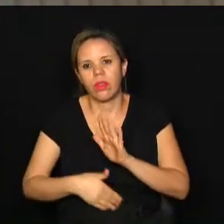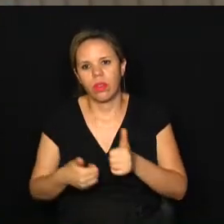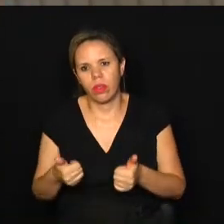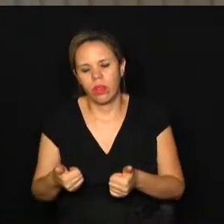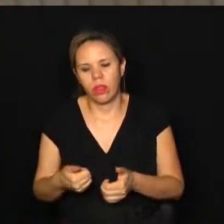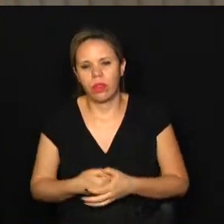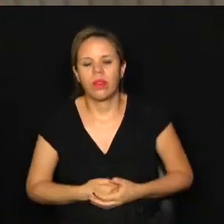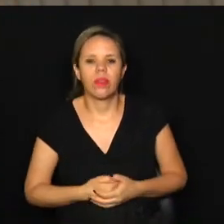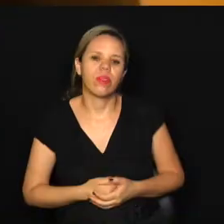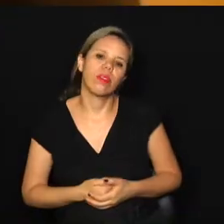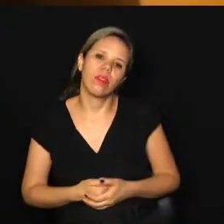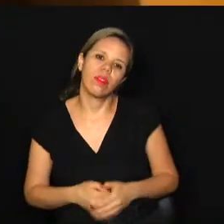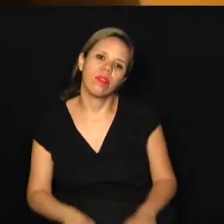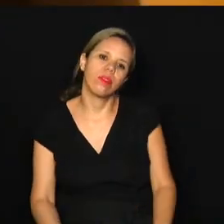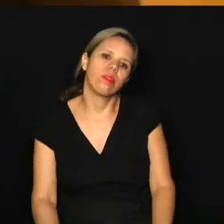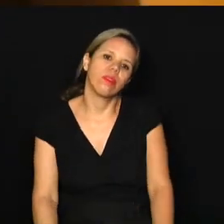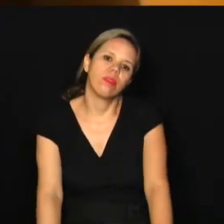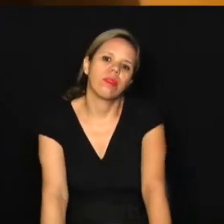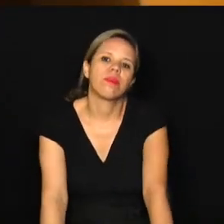gentileza.